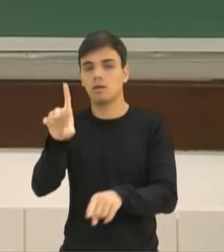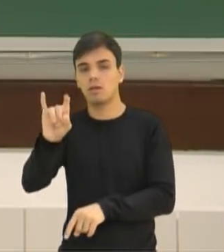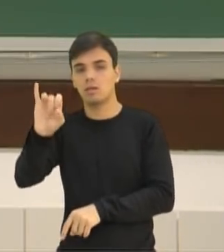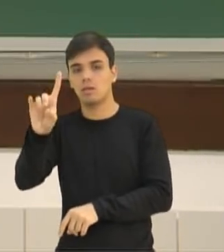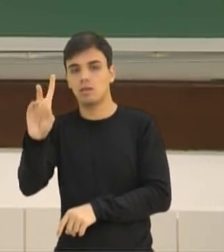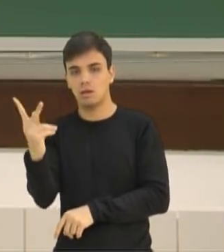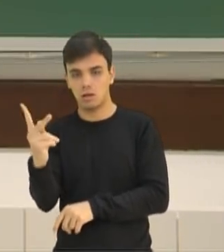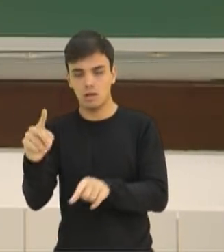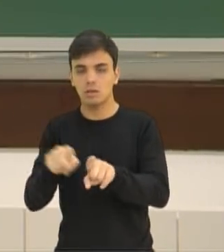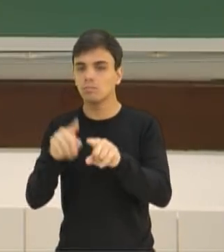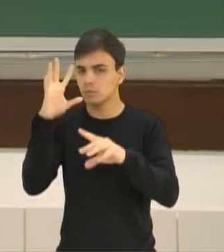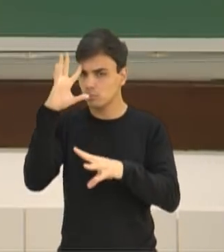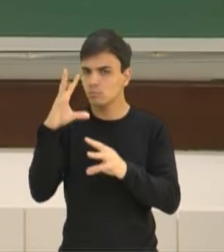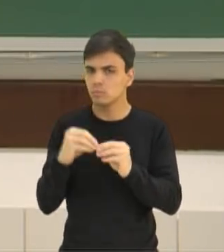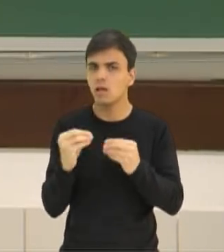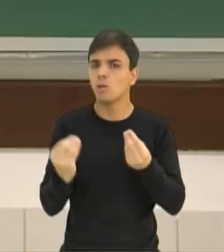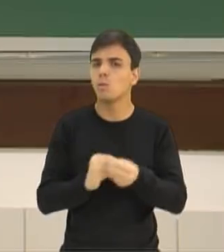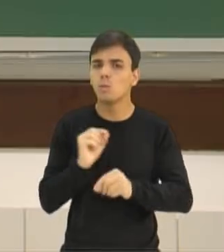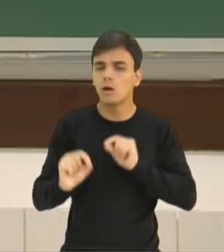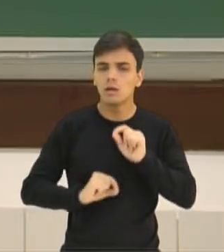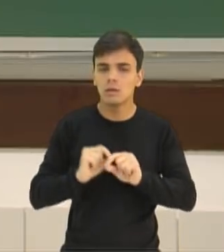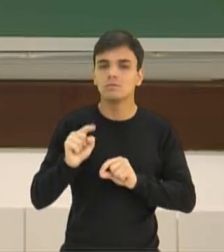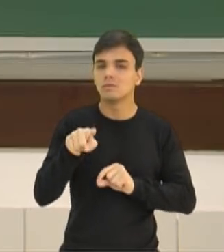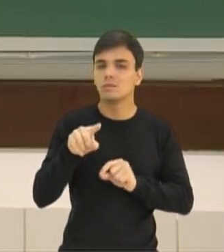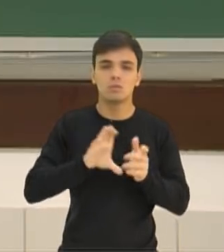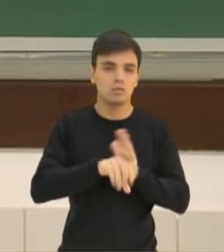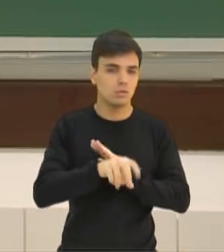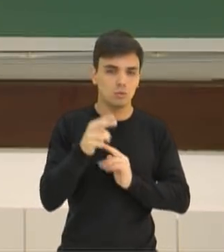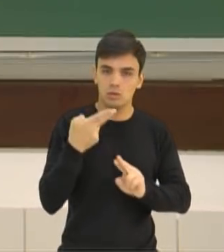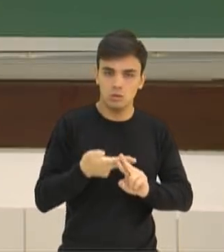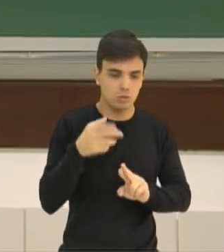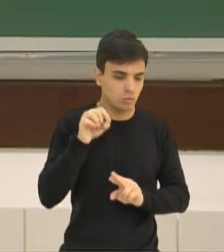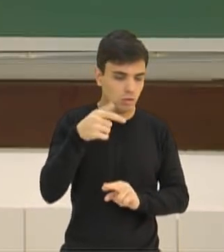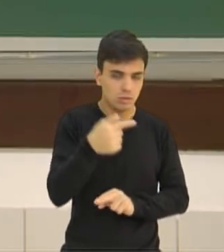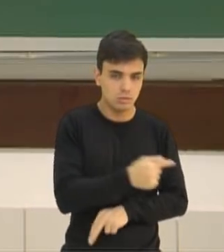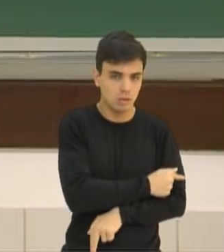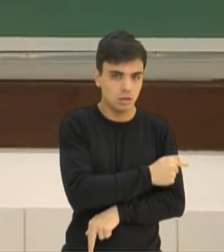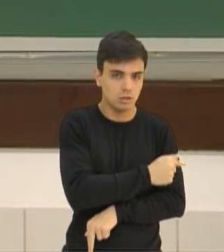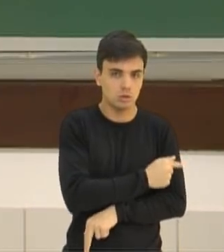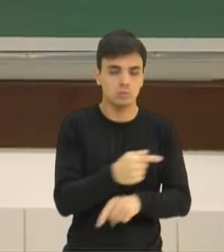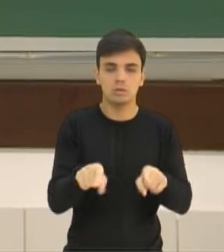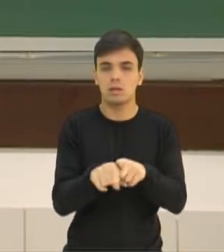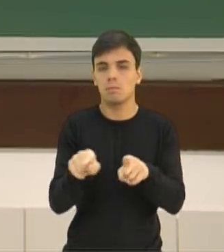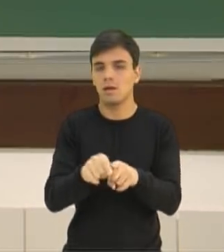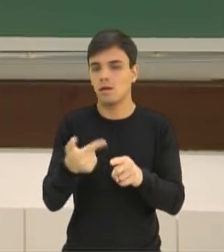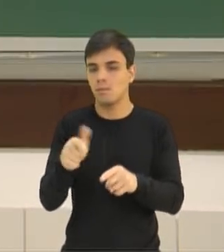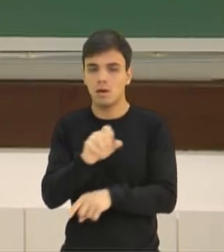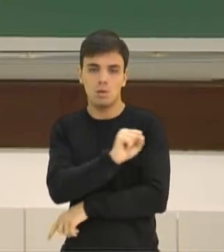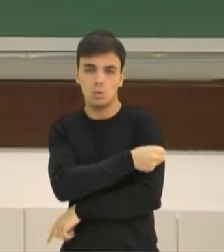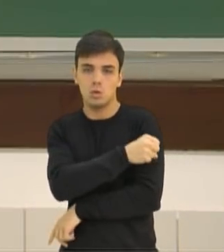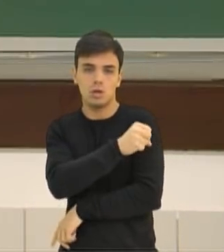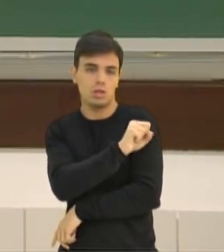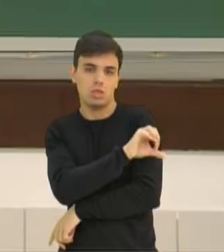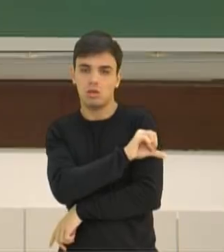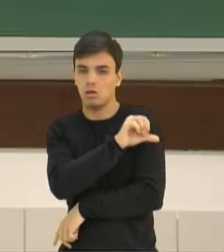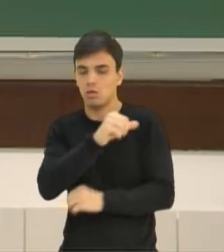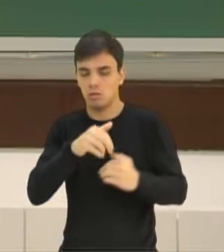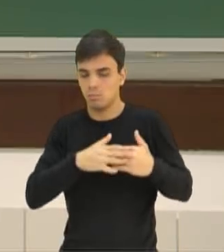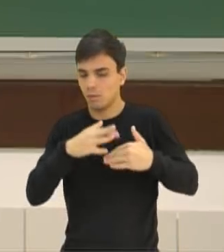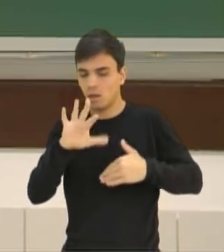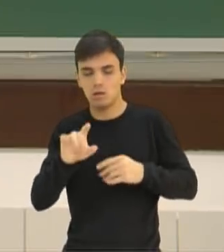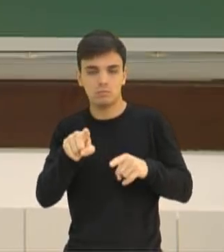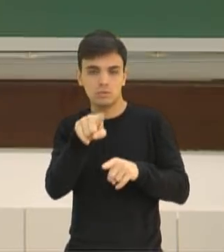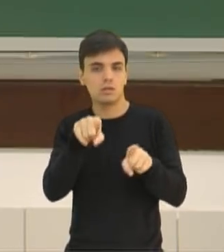diferenças. Até porque esses conceitos vocês não vão usar só aqui no 7º ano. Nas séries seguintes aí da vida escolar de vocês,